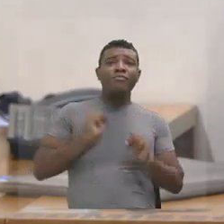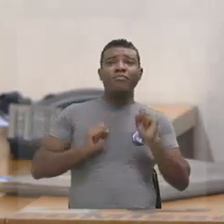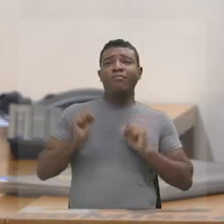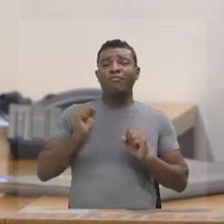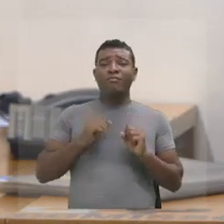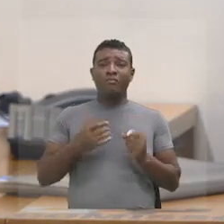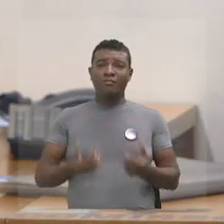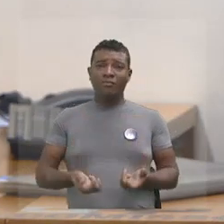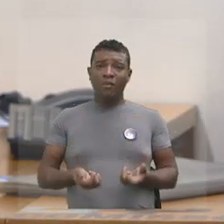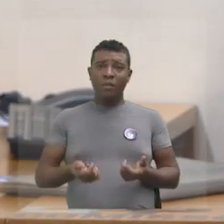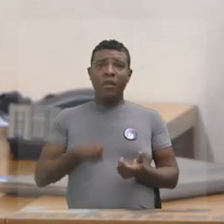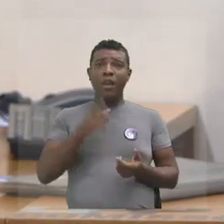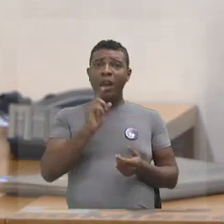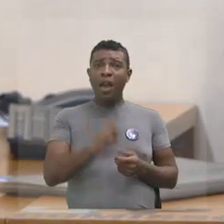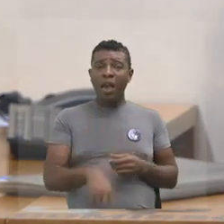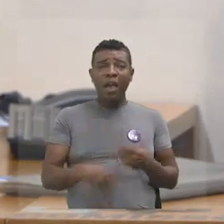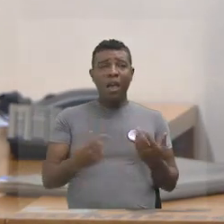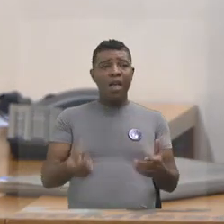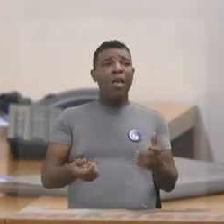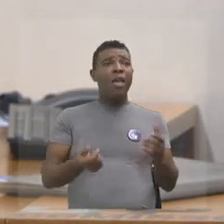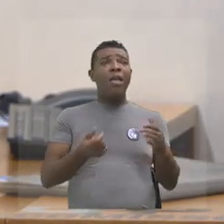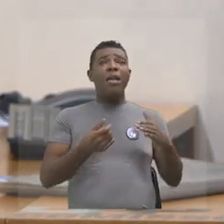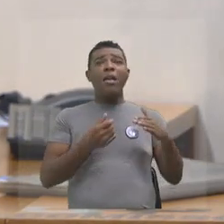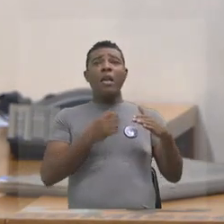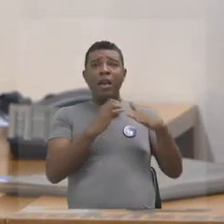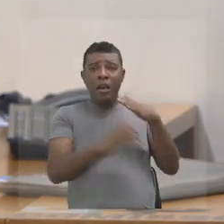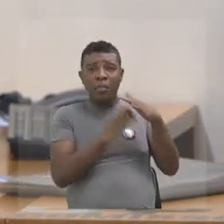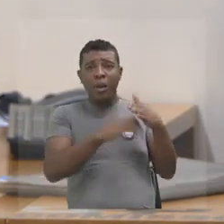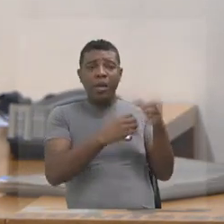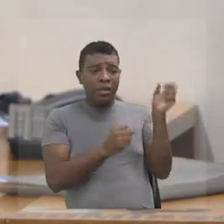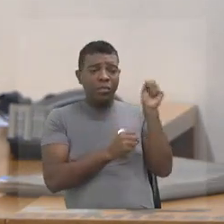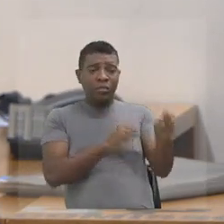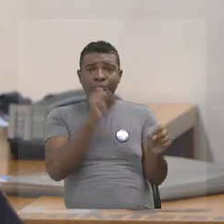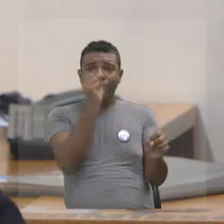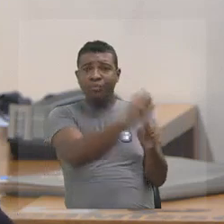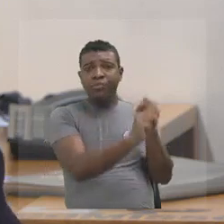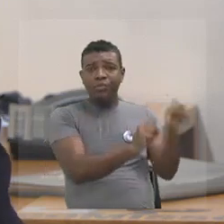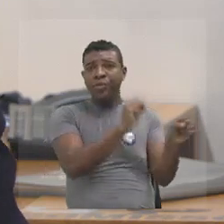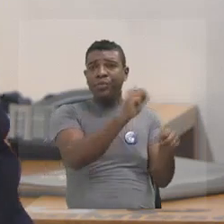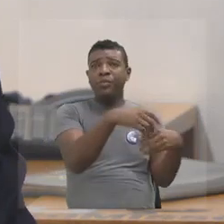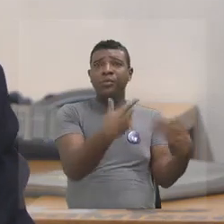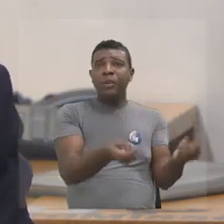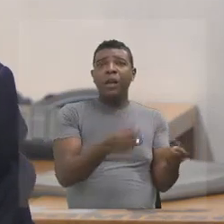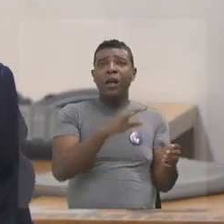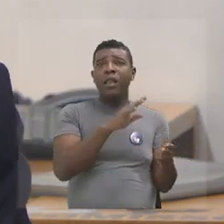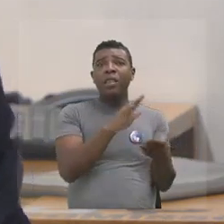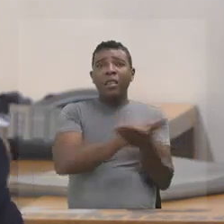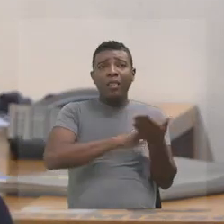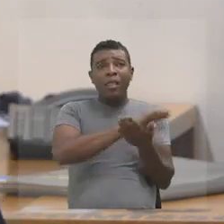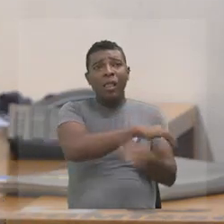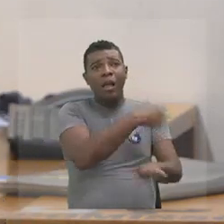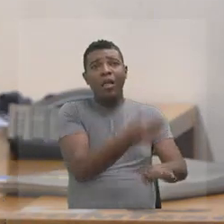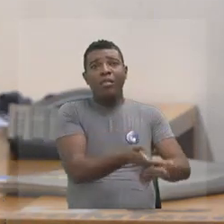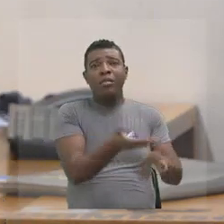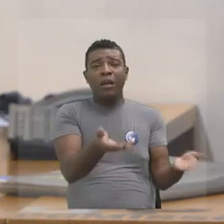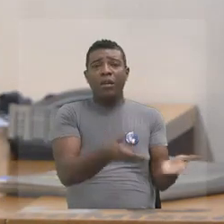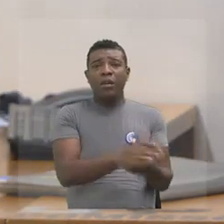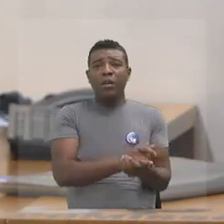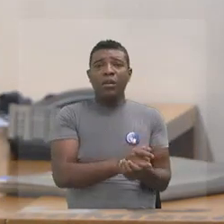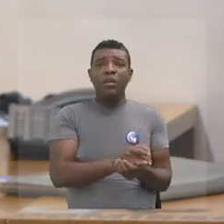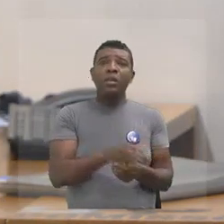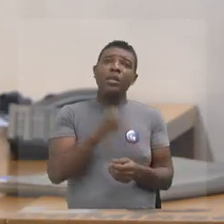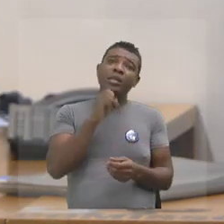implementados em instalar no município de Lagoa E nada até agora né se realmente houvesse uma intervenção muito